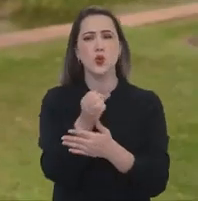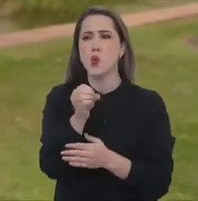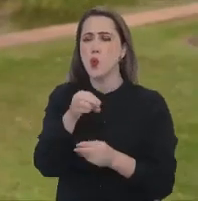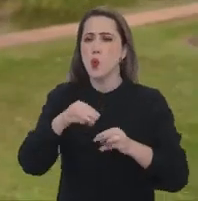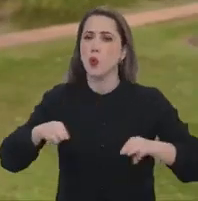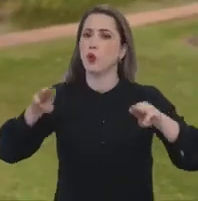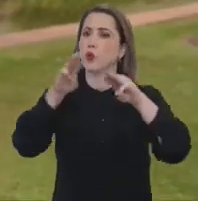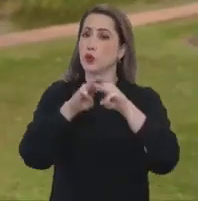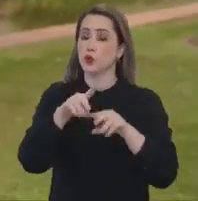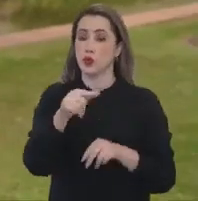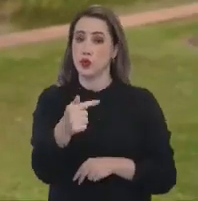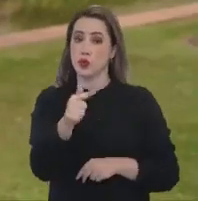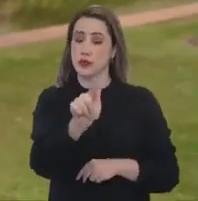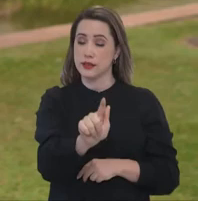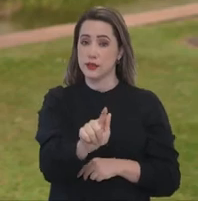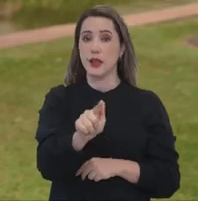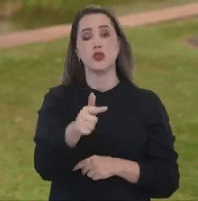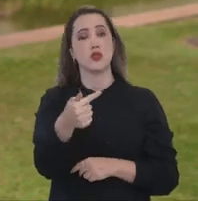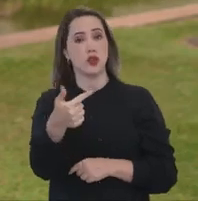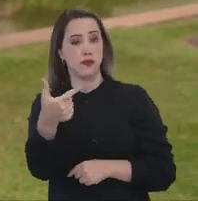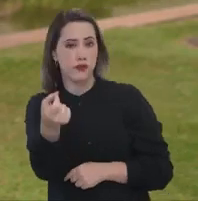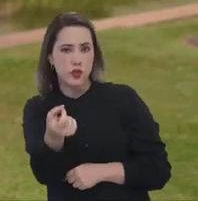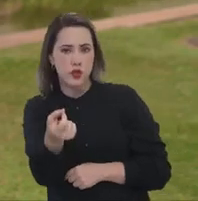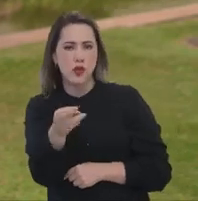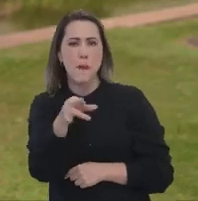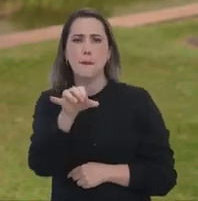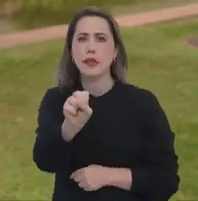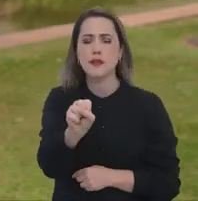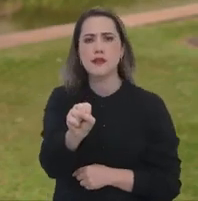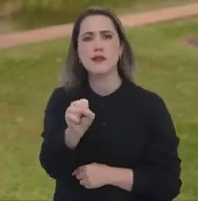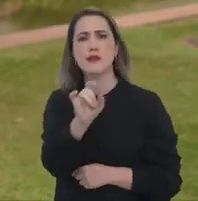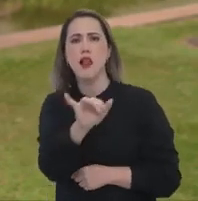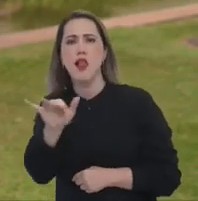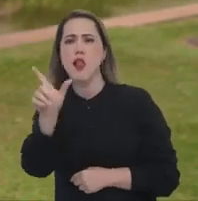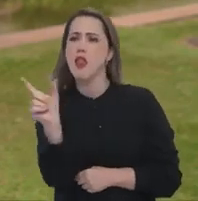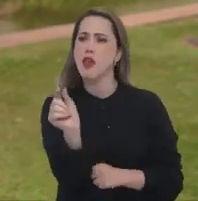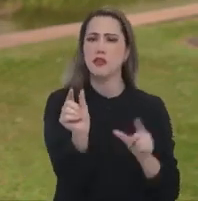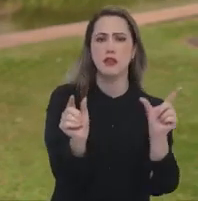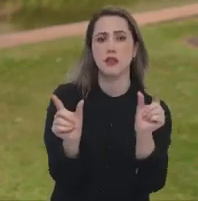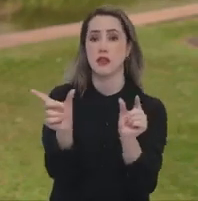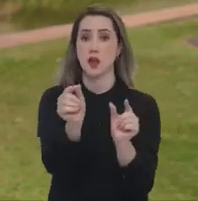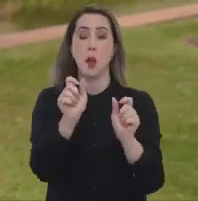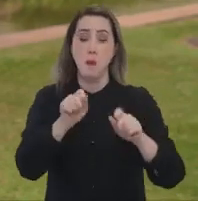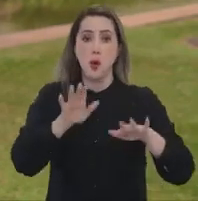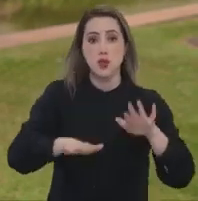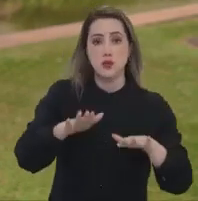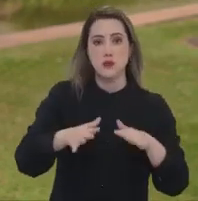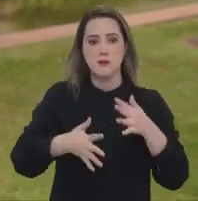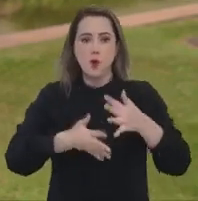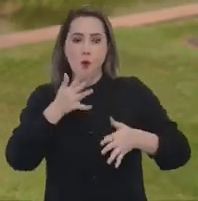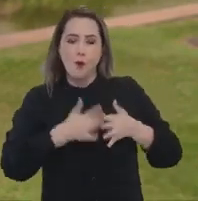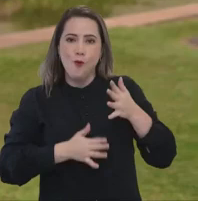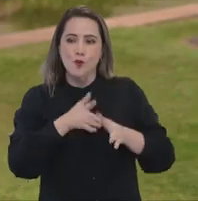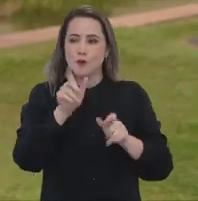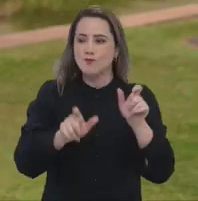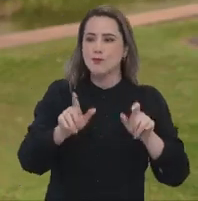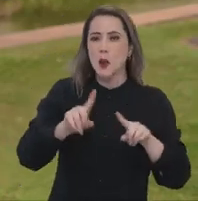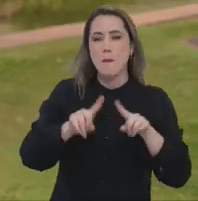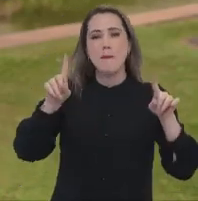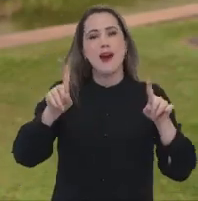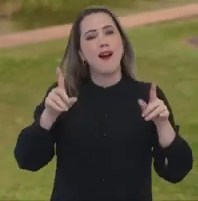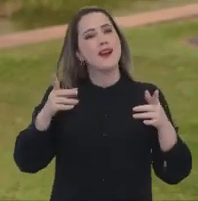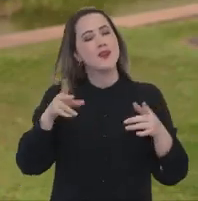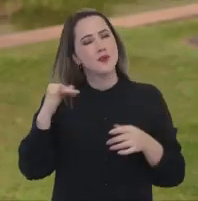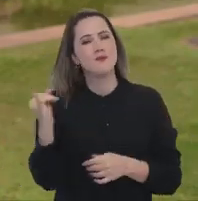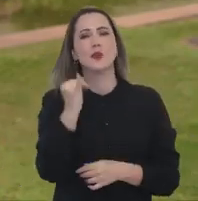Mercosul, ONU, G7, G20, BRICS são siglas, letrinhas que podem até confundir um pouco as pessoas,